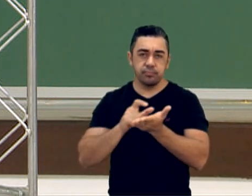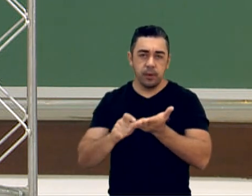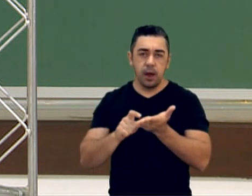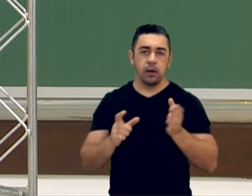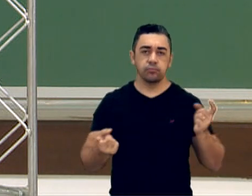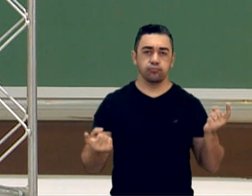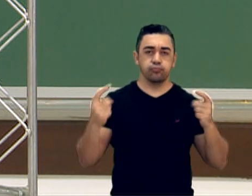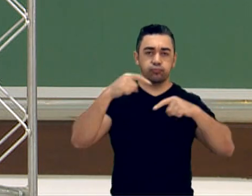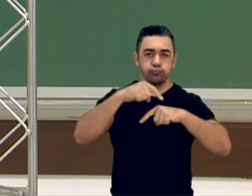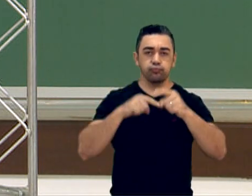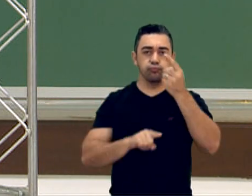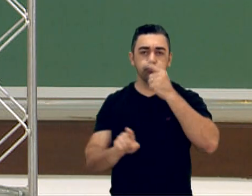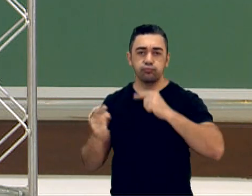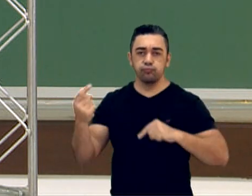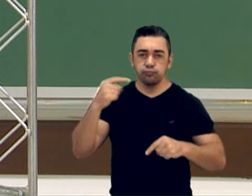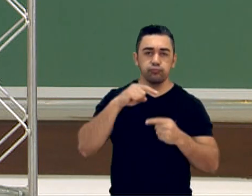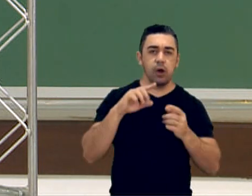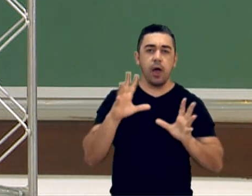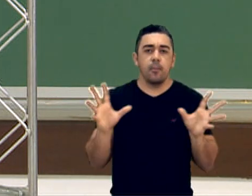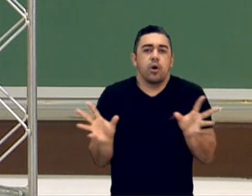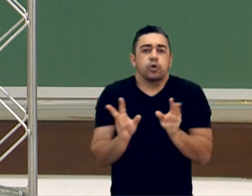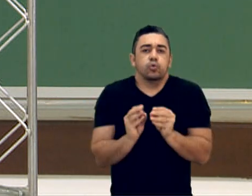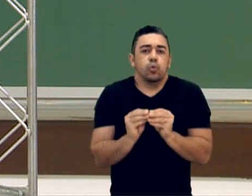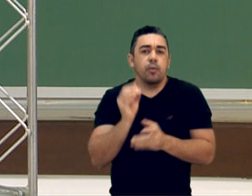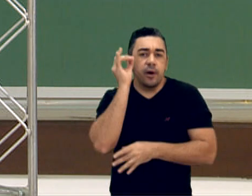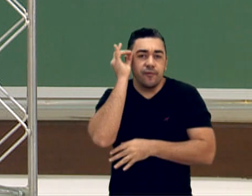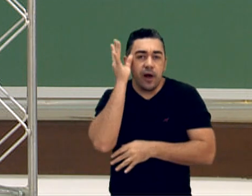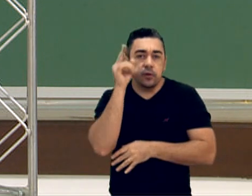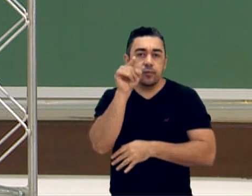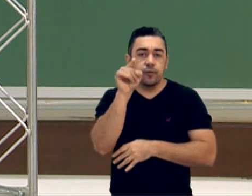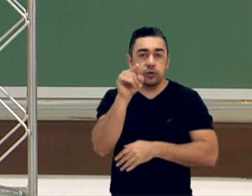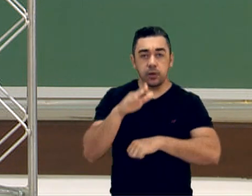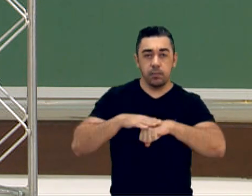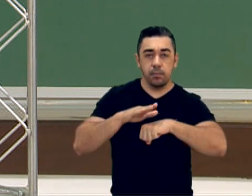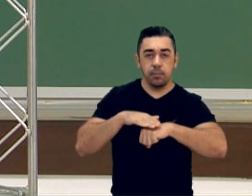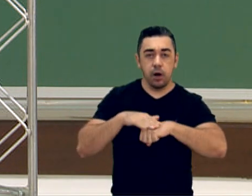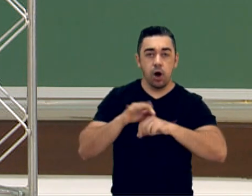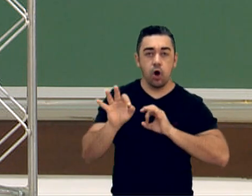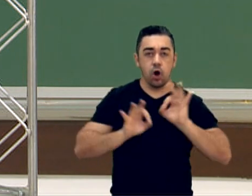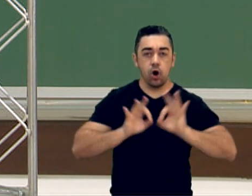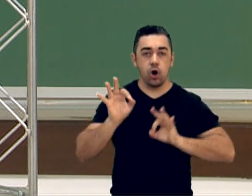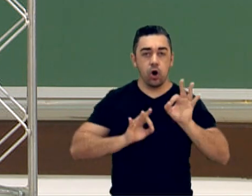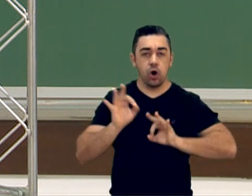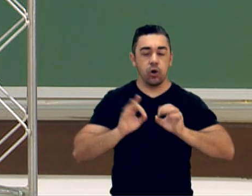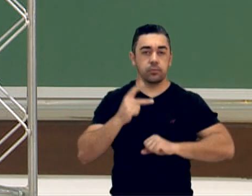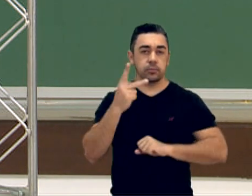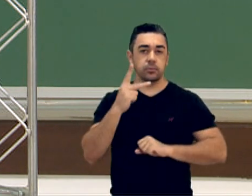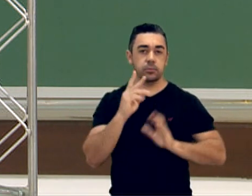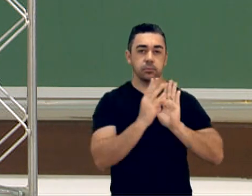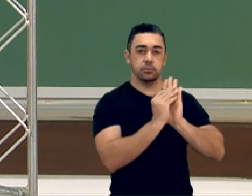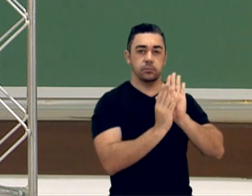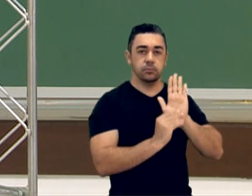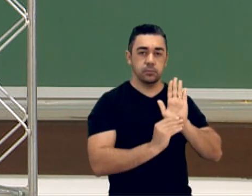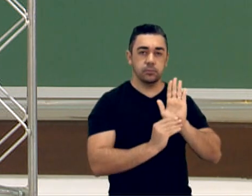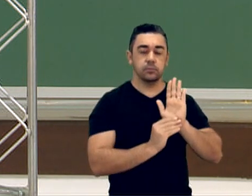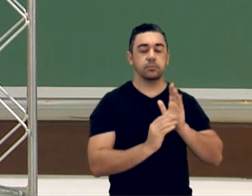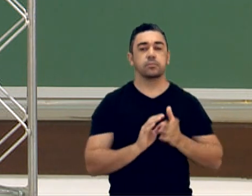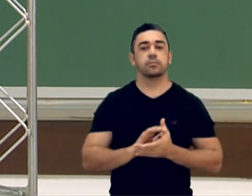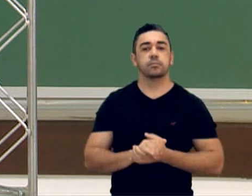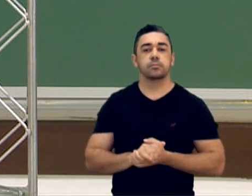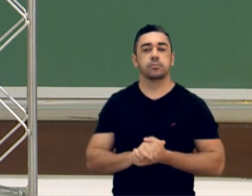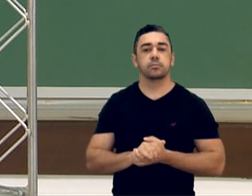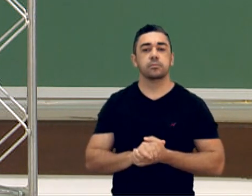mapa mental. Ele é mais resumido e você consegue organizar, sintetizar um conteúdo um pouco mais